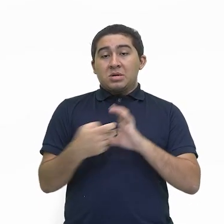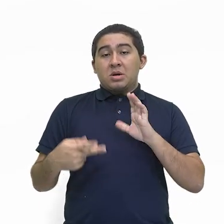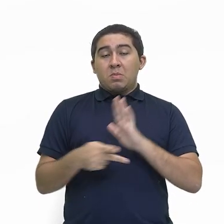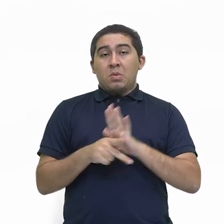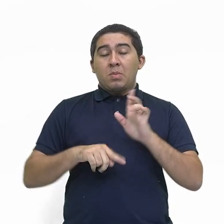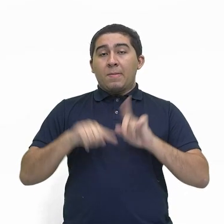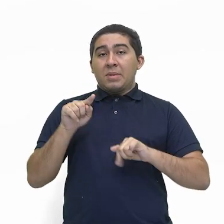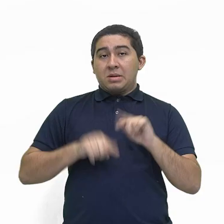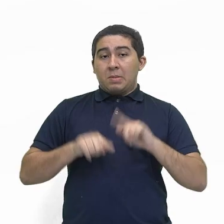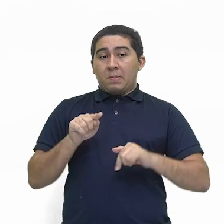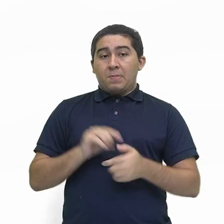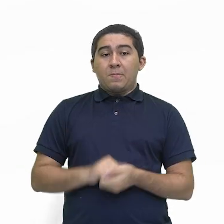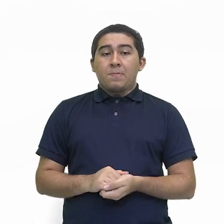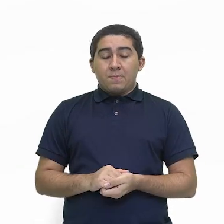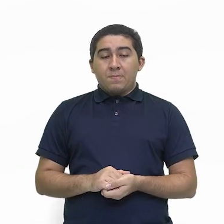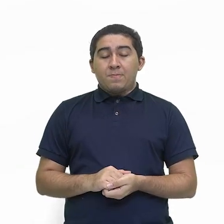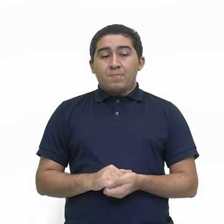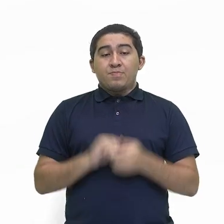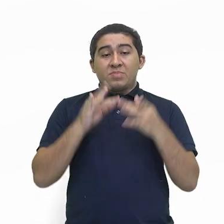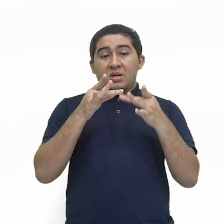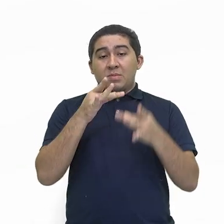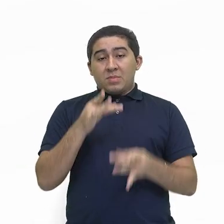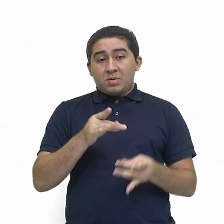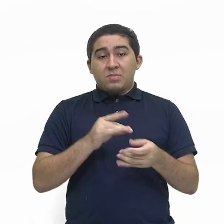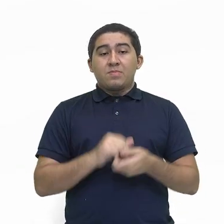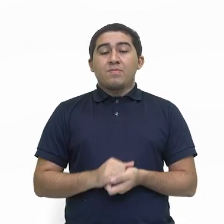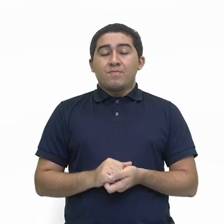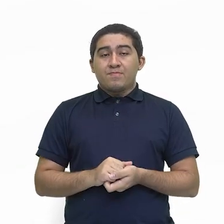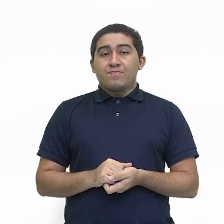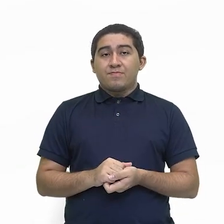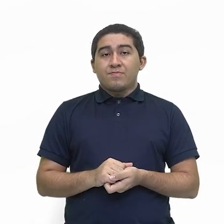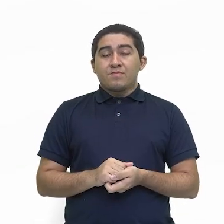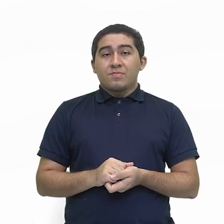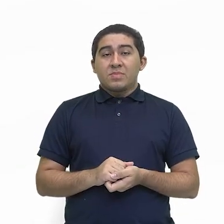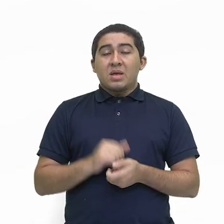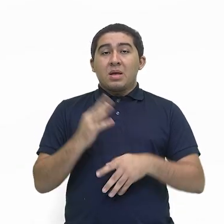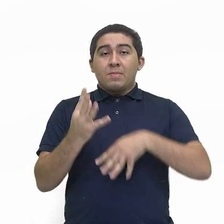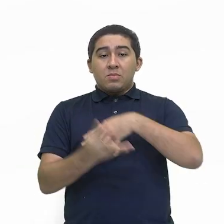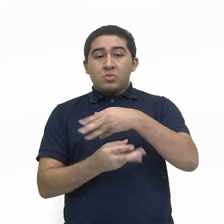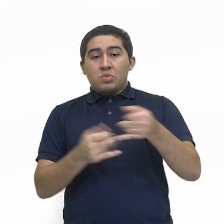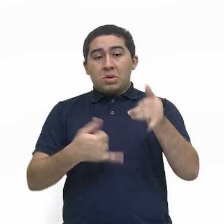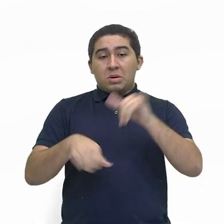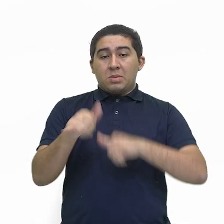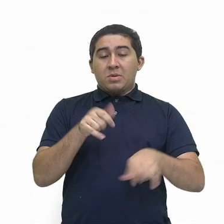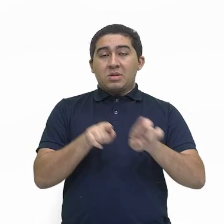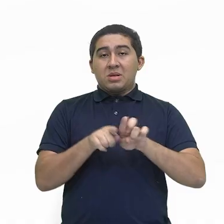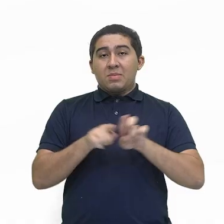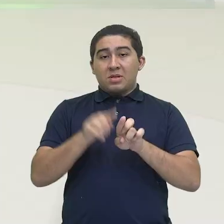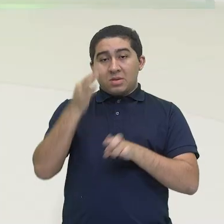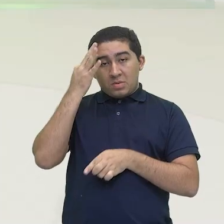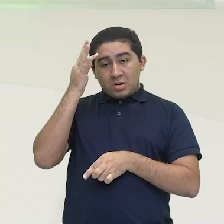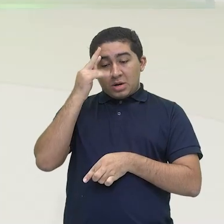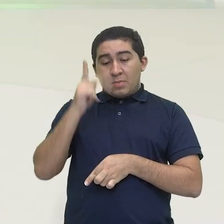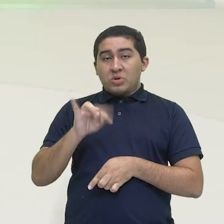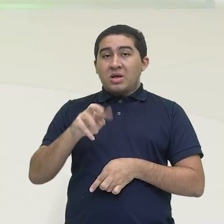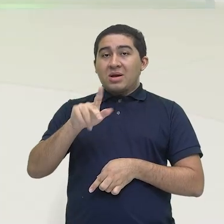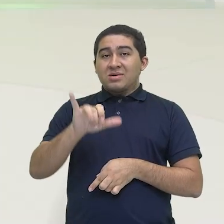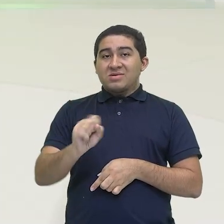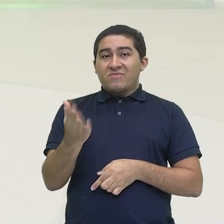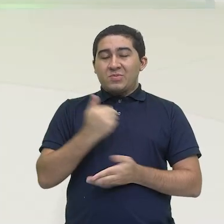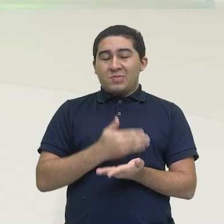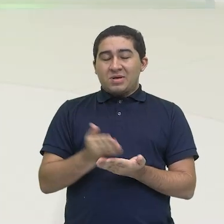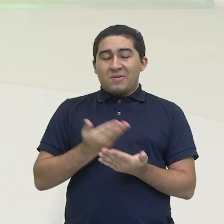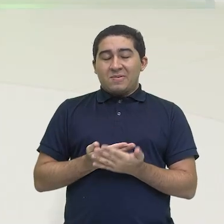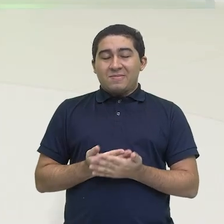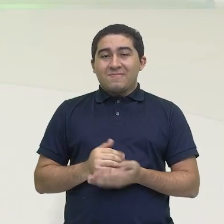propriedades dos materiais, detalhamento, reações químicas e leis ponderais. E vamos à